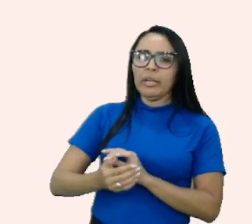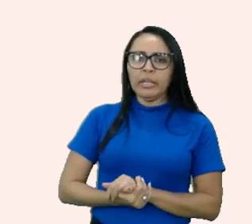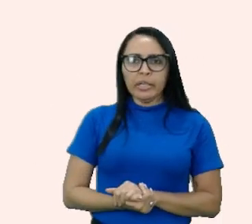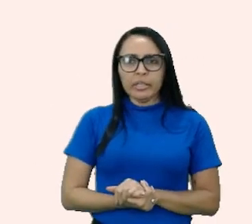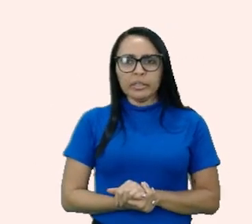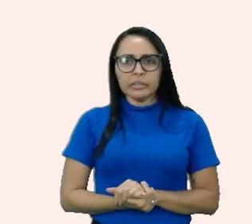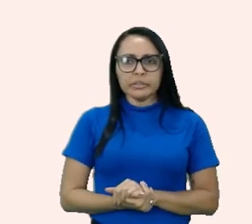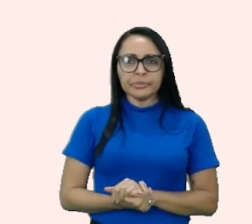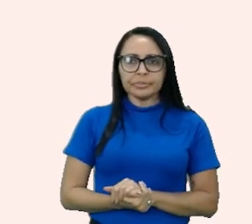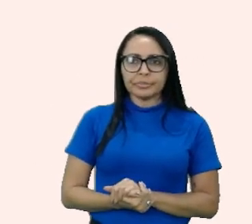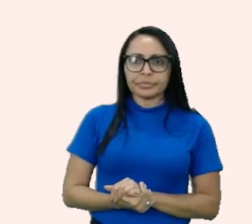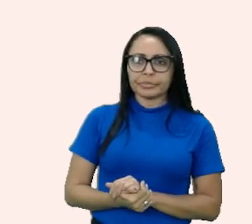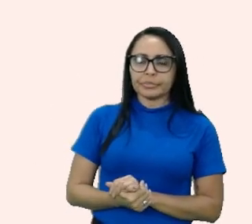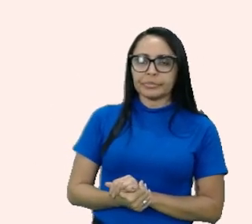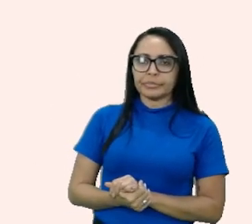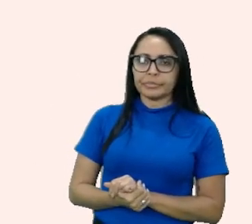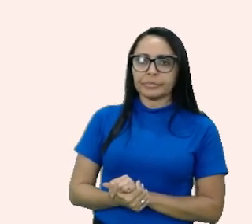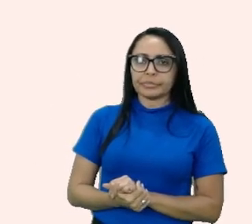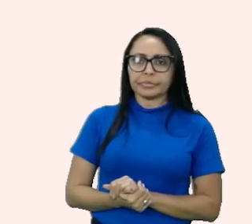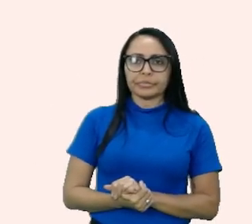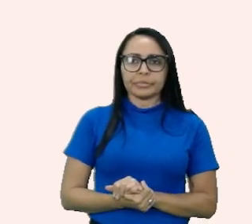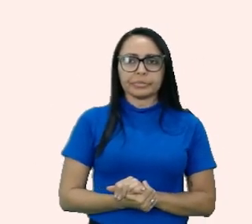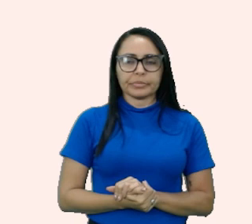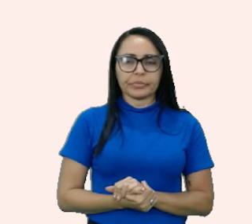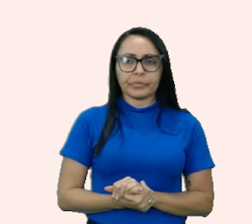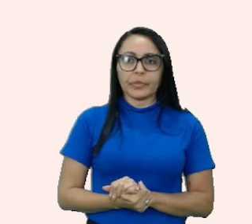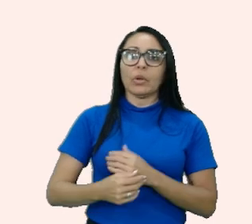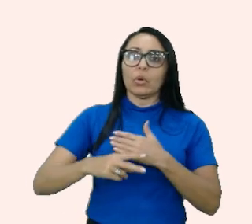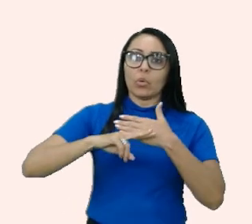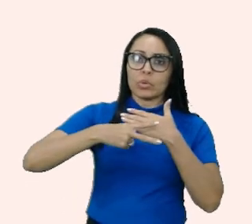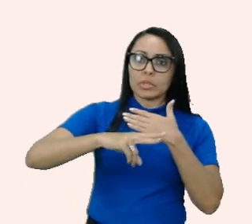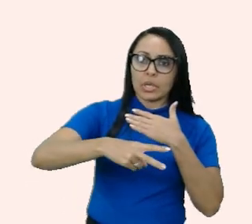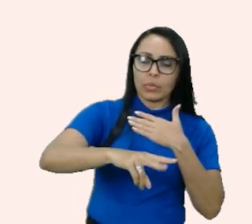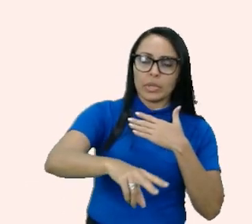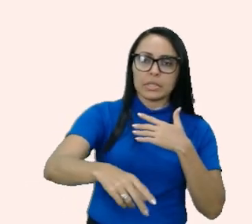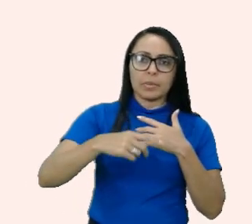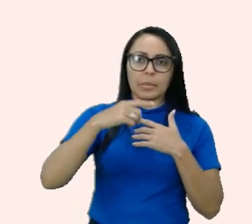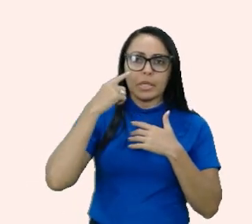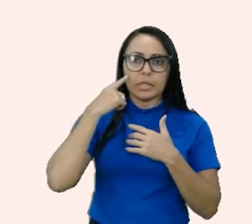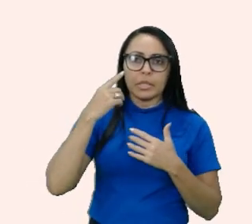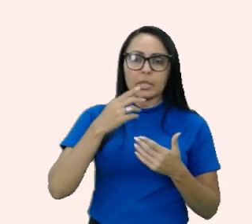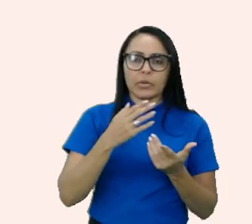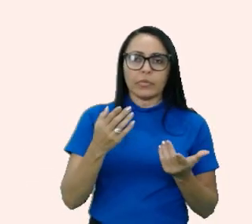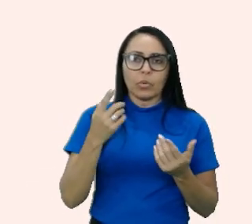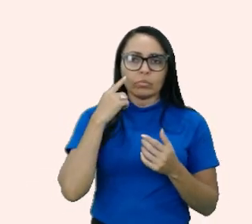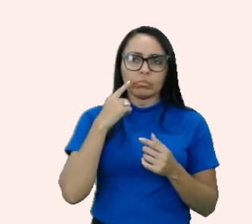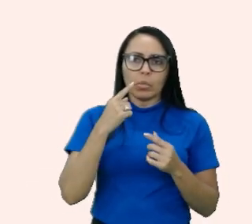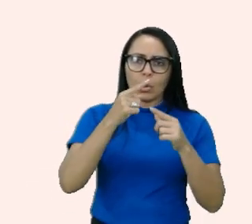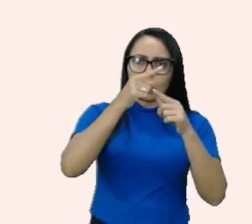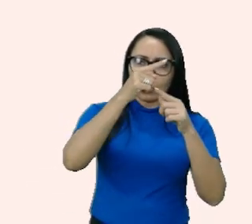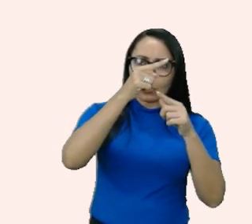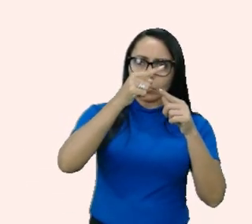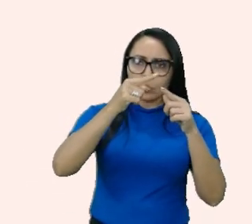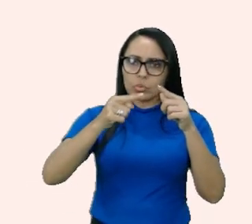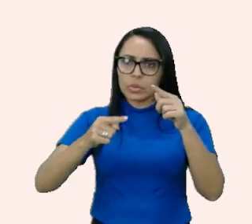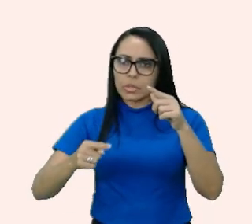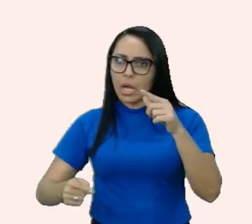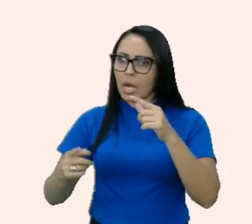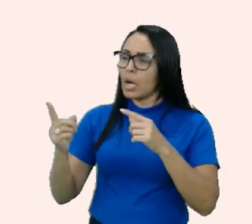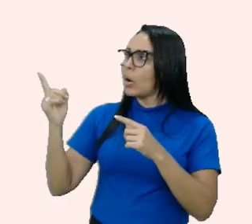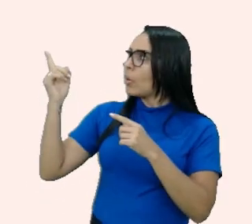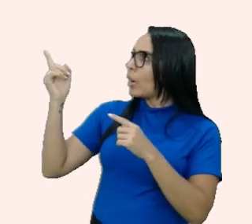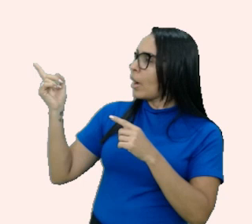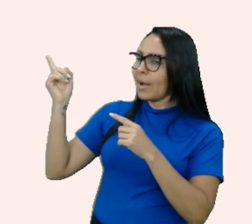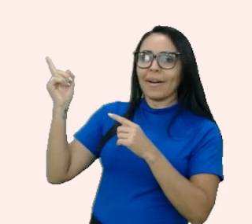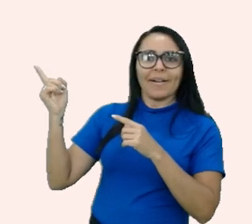retas paralelas, beleza? Consequentemente, eu vou atravessá-las ou cruzar retas por elas, ó. Passei a